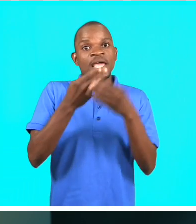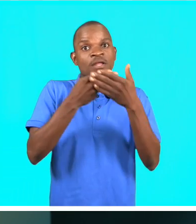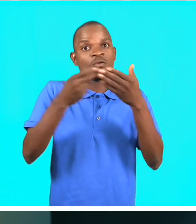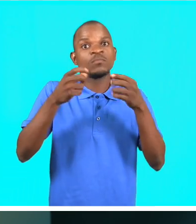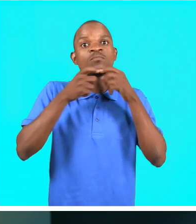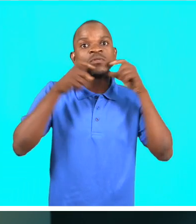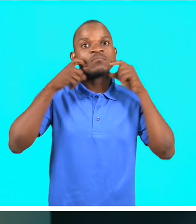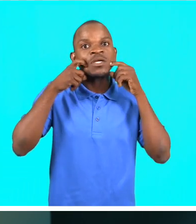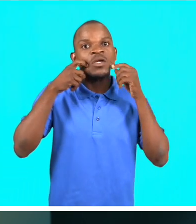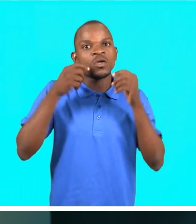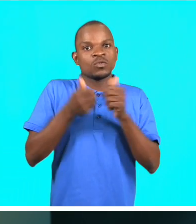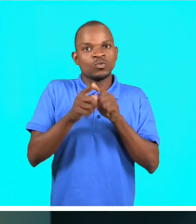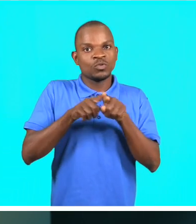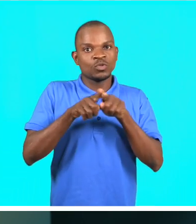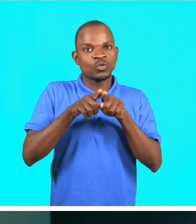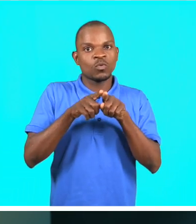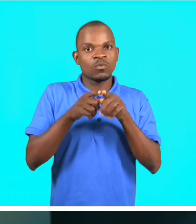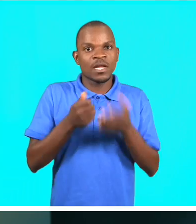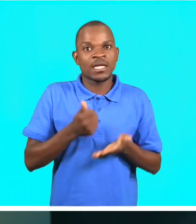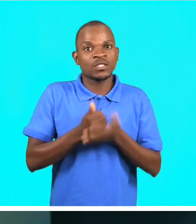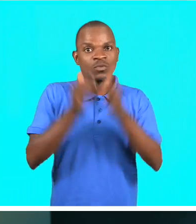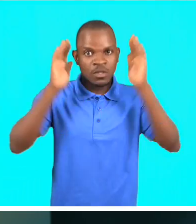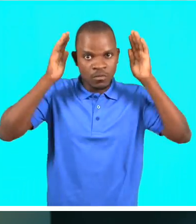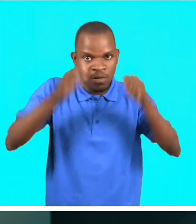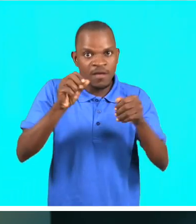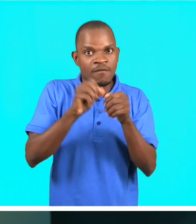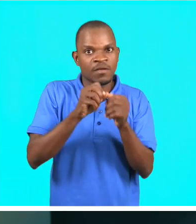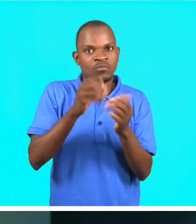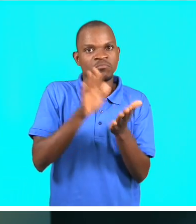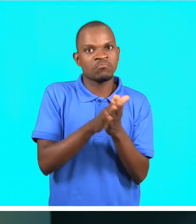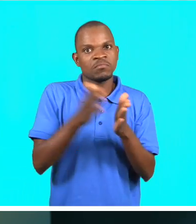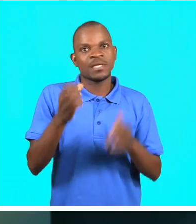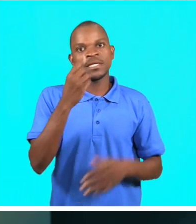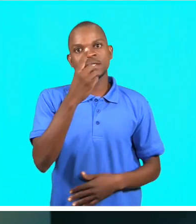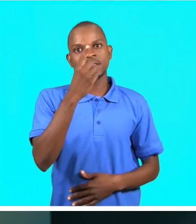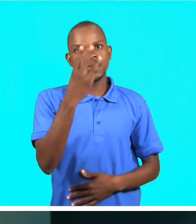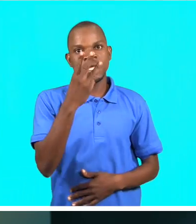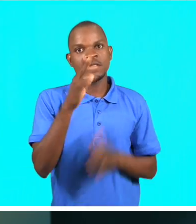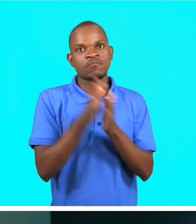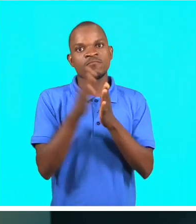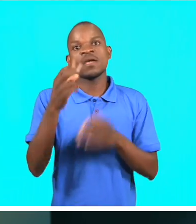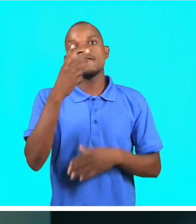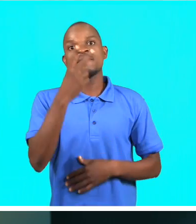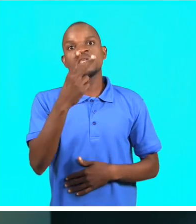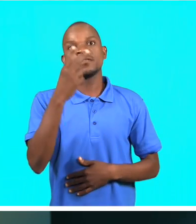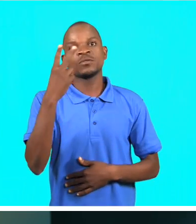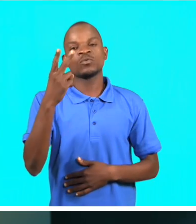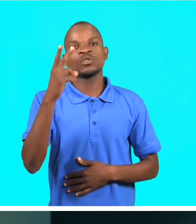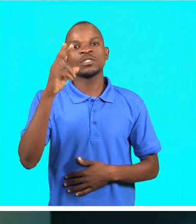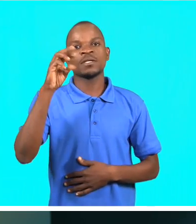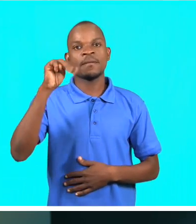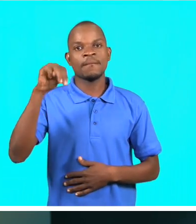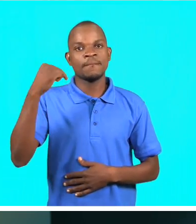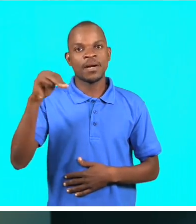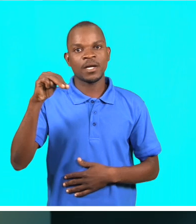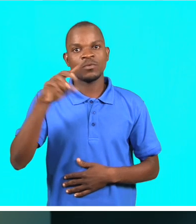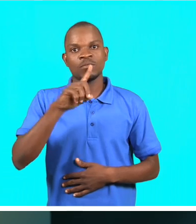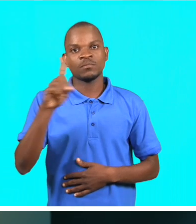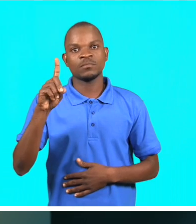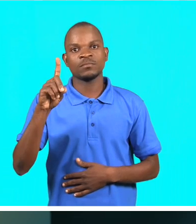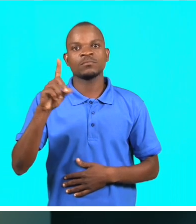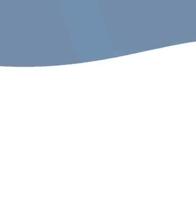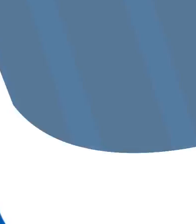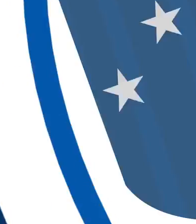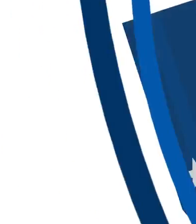o país nos Jogos da Solidariedade Islâmica, realizados de 13 a 22 de maio corrente.